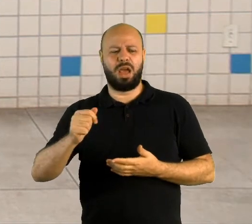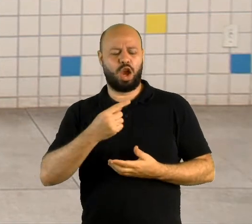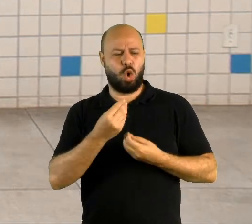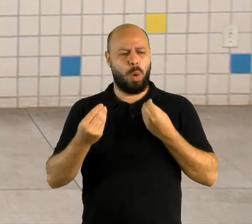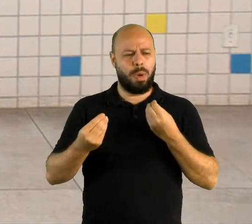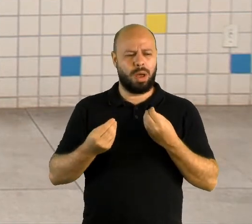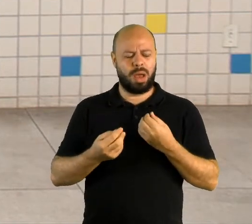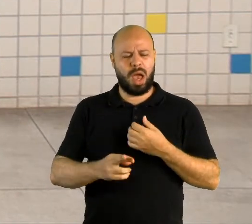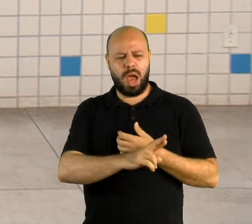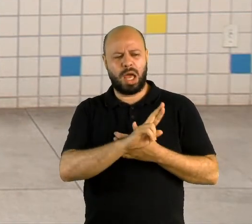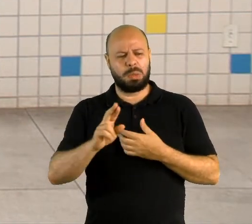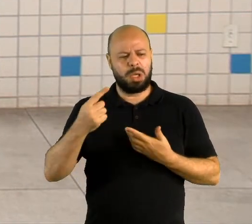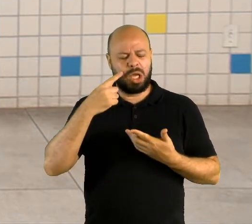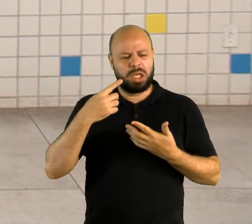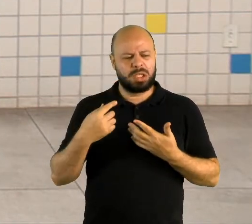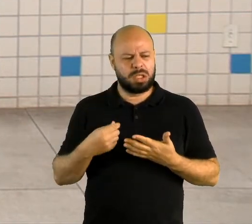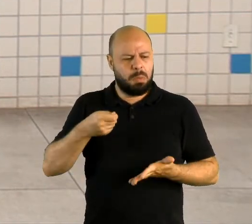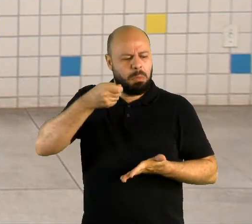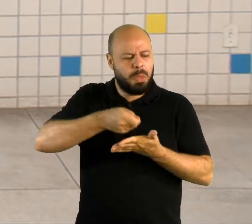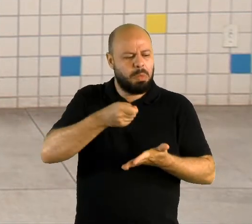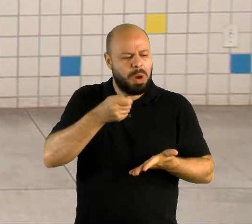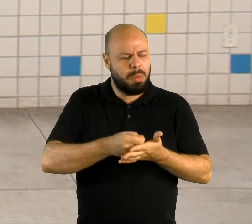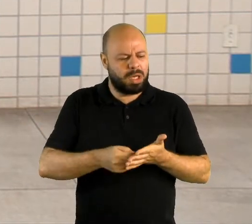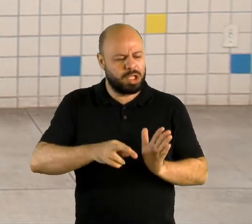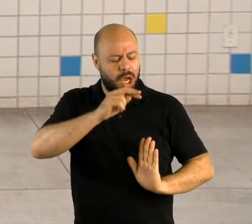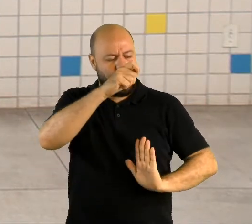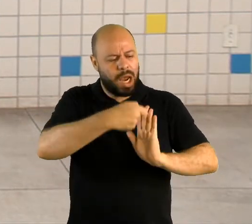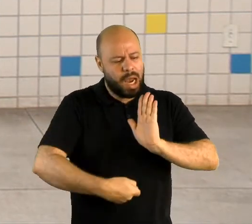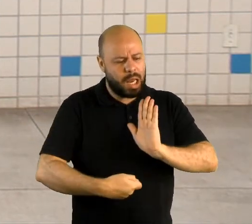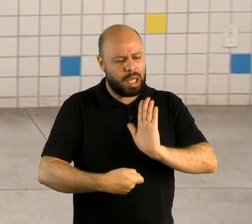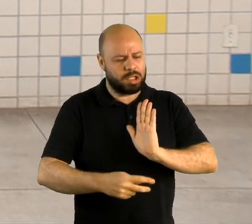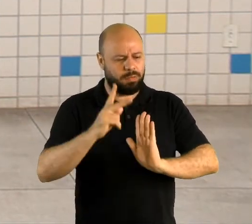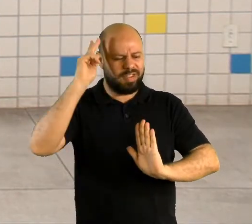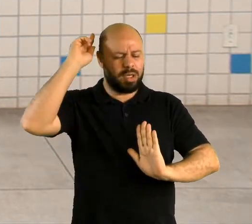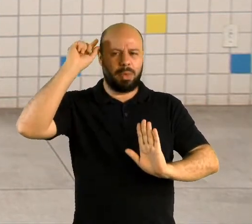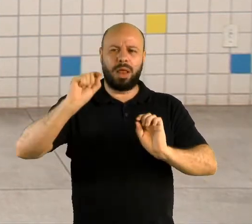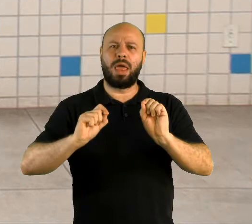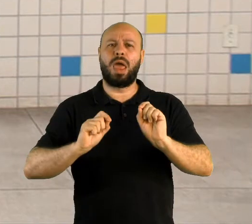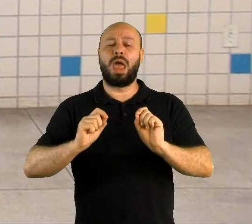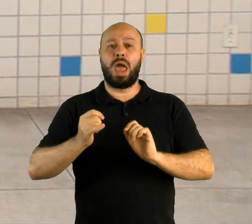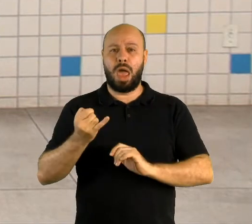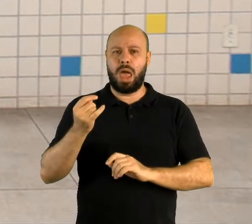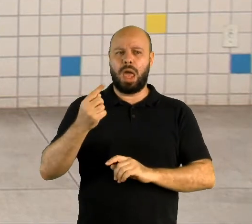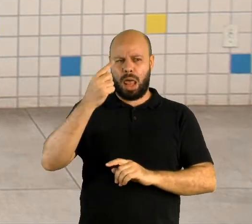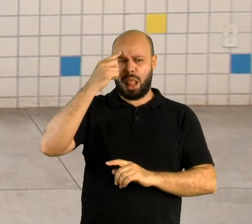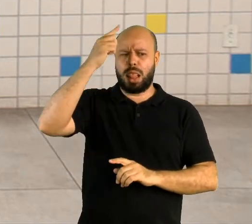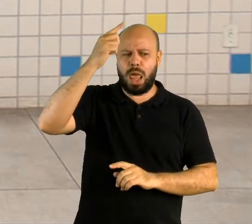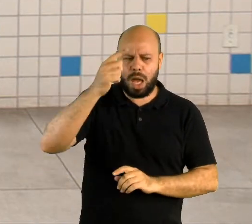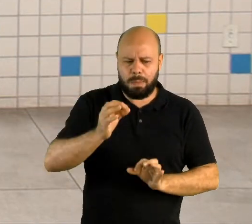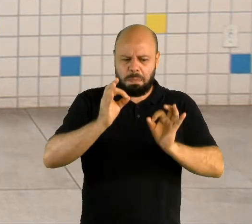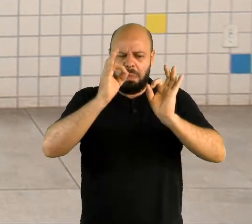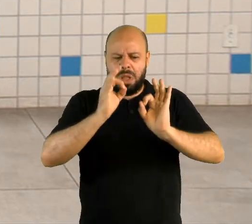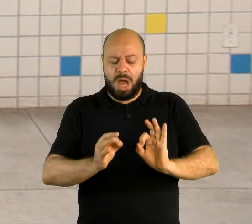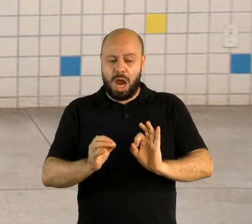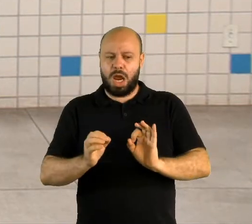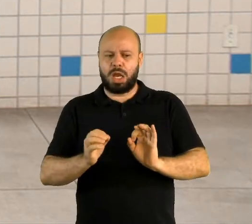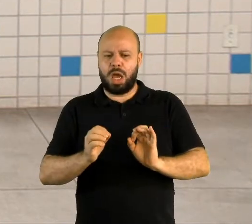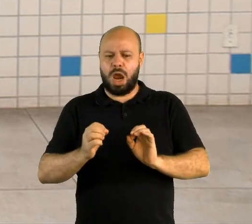uma das exigências da redação dos vestibulandos deve ser ideias maduras e